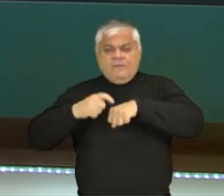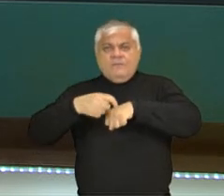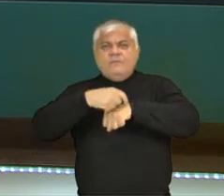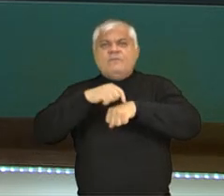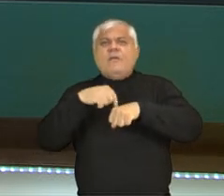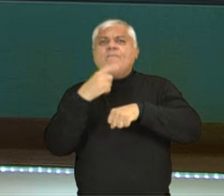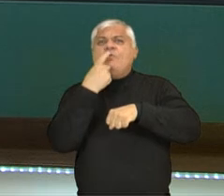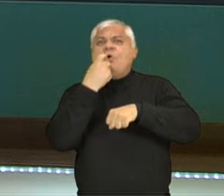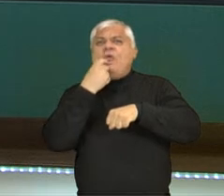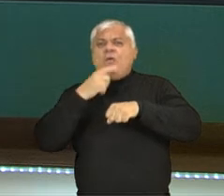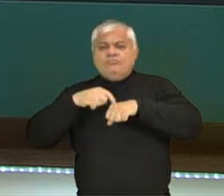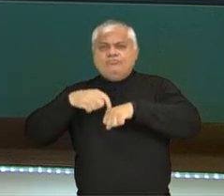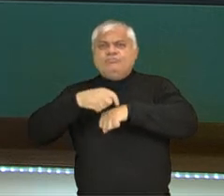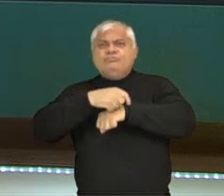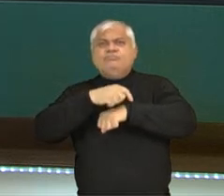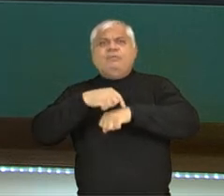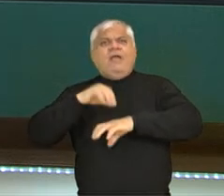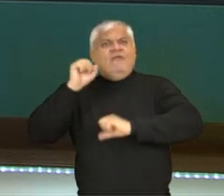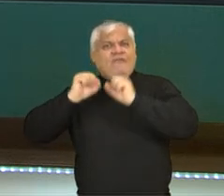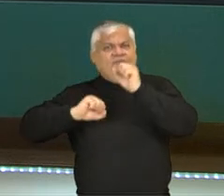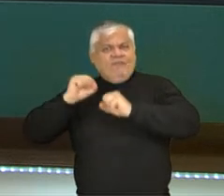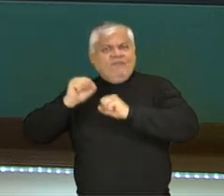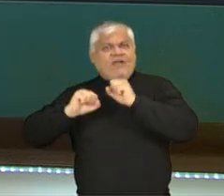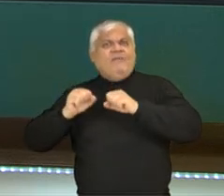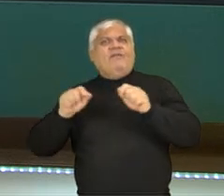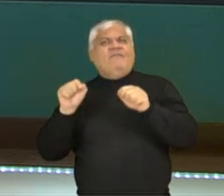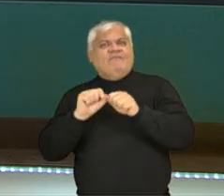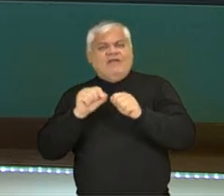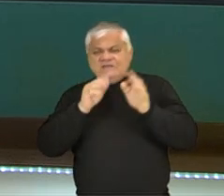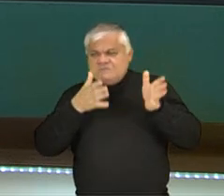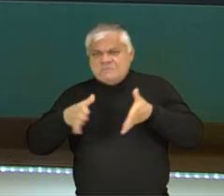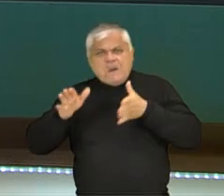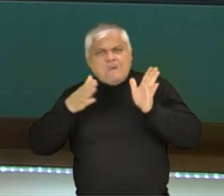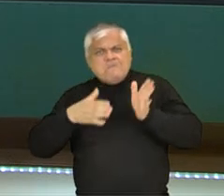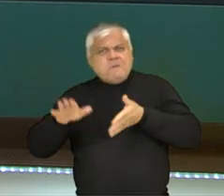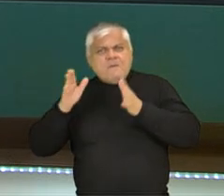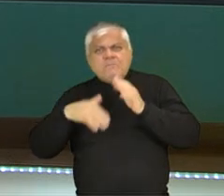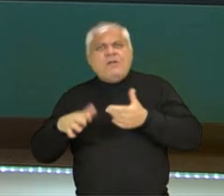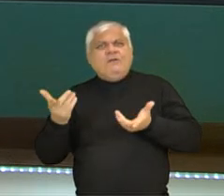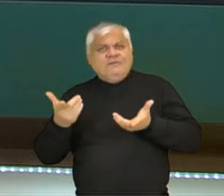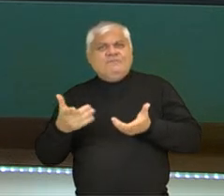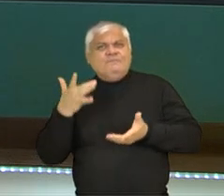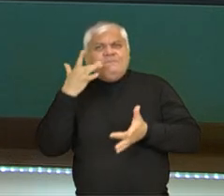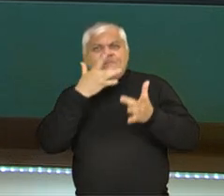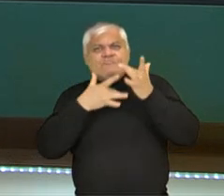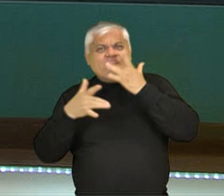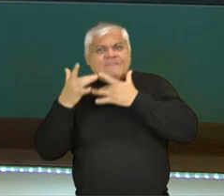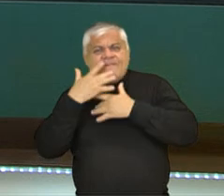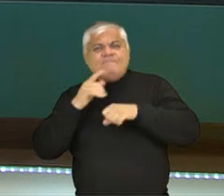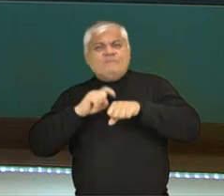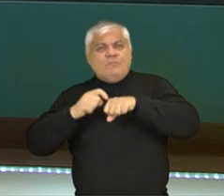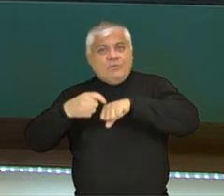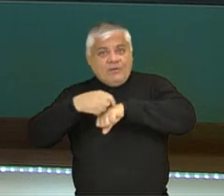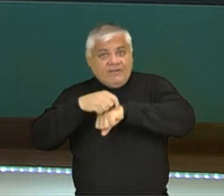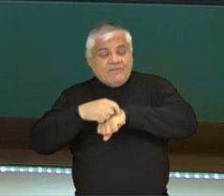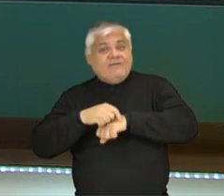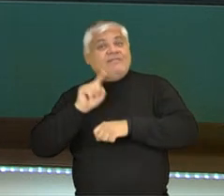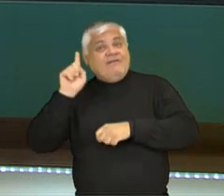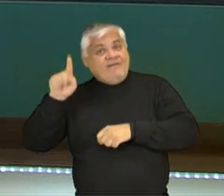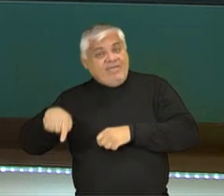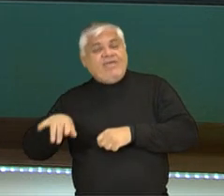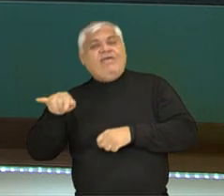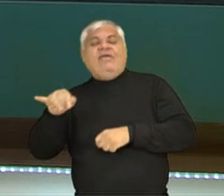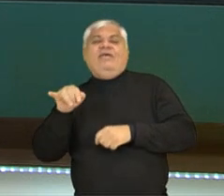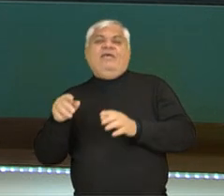tantos alimentos industriais aí com essência de morango. Olha, ficaria complicado. Então, essas essências